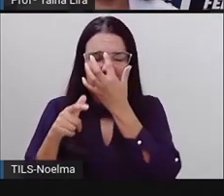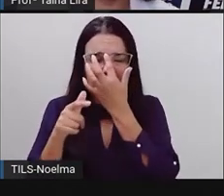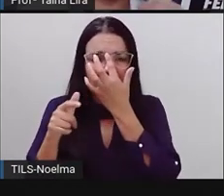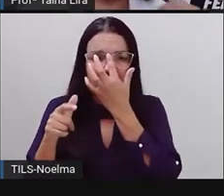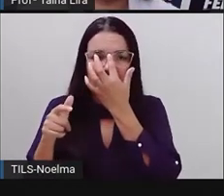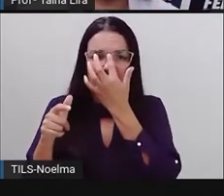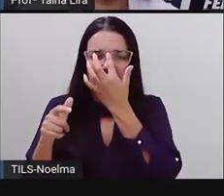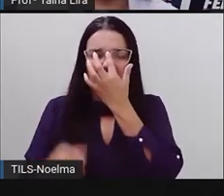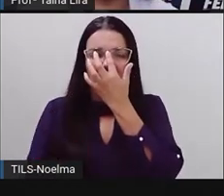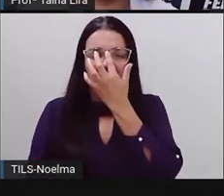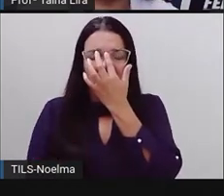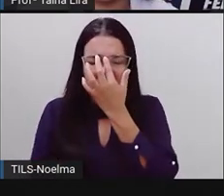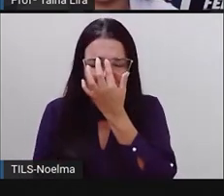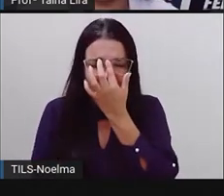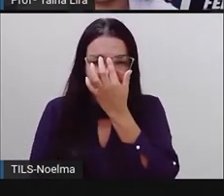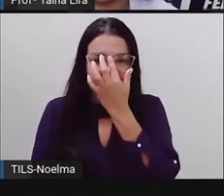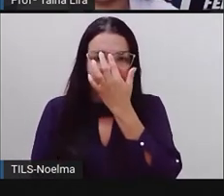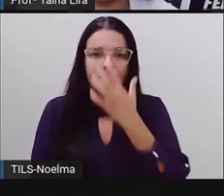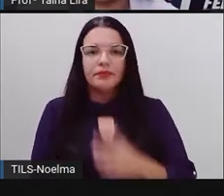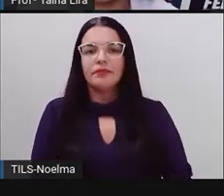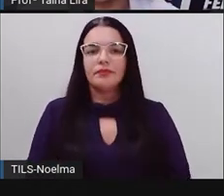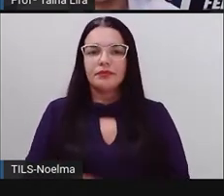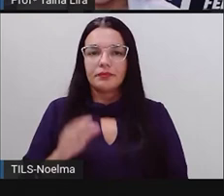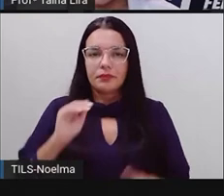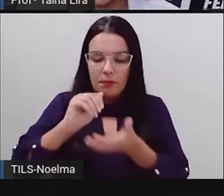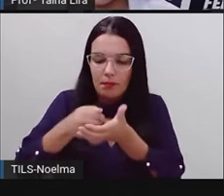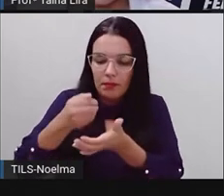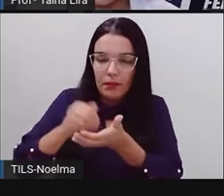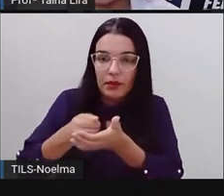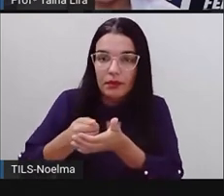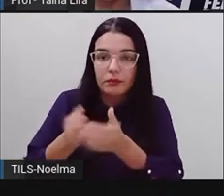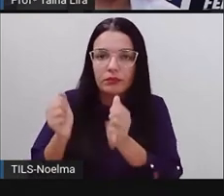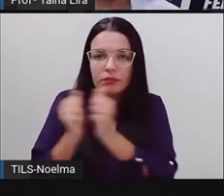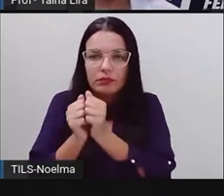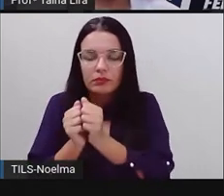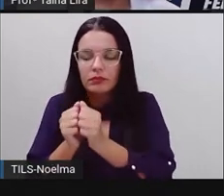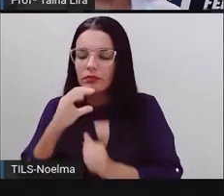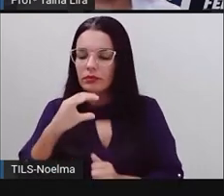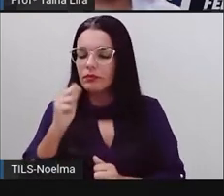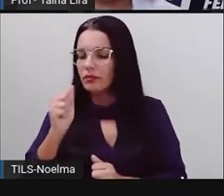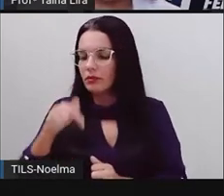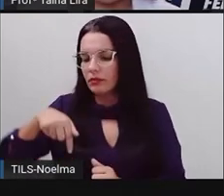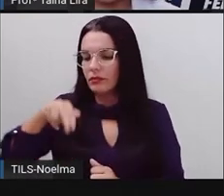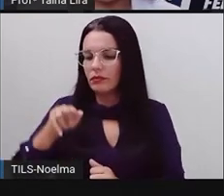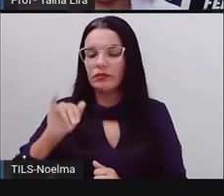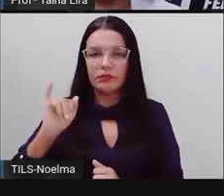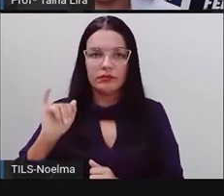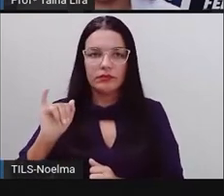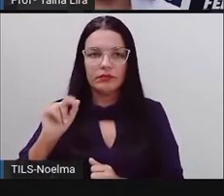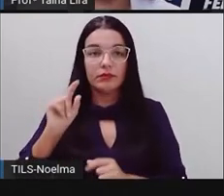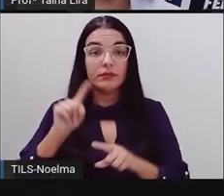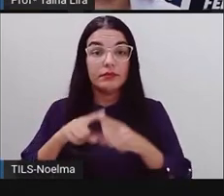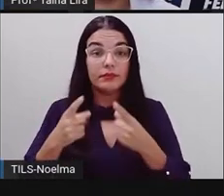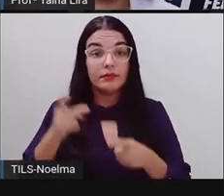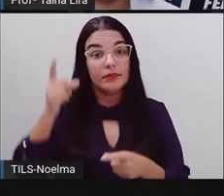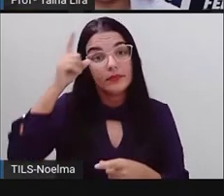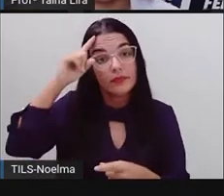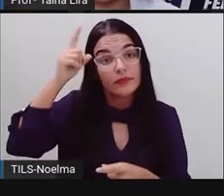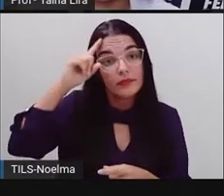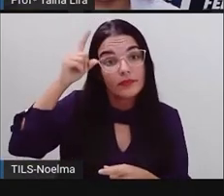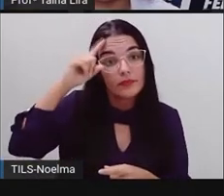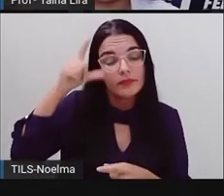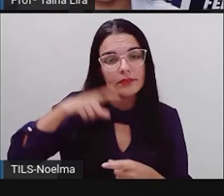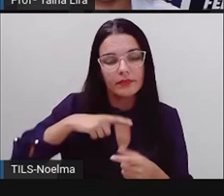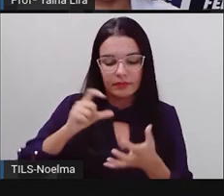pegar só duas palavras para o segundo ano entender abacate e caqui ó então toda vez que eu tenho aí uma